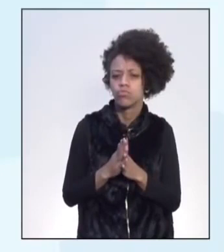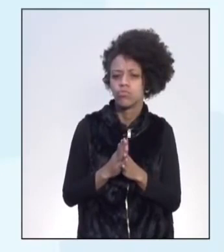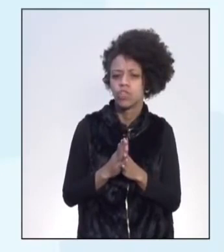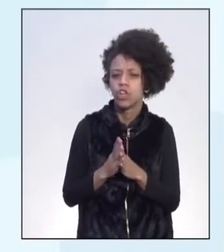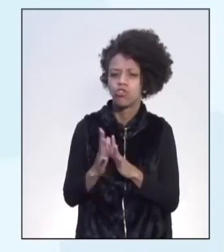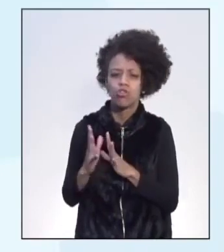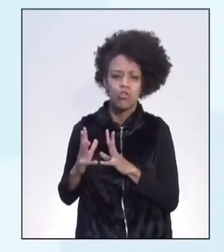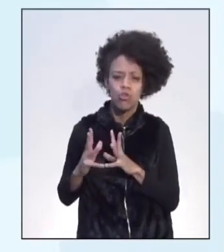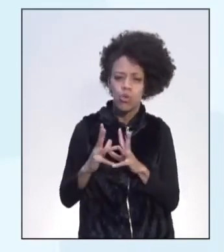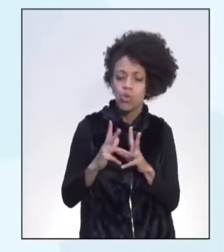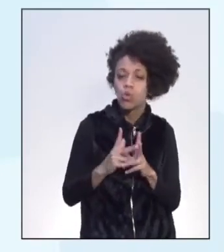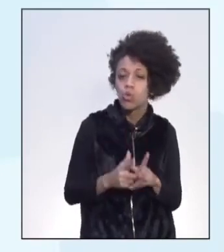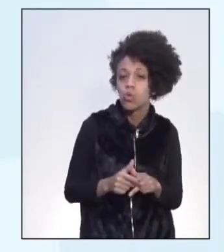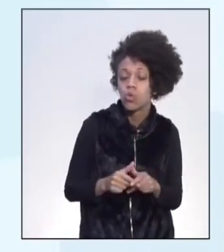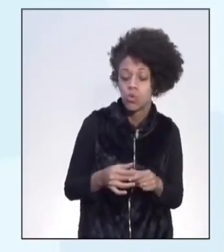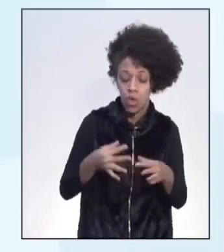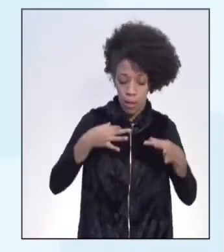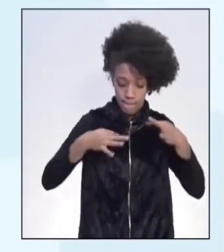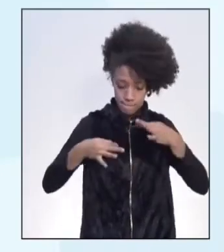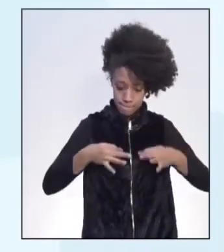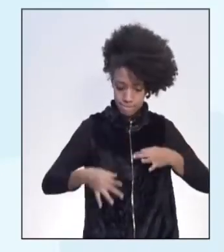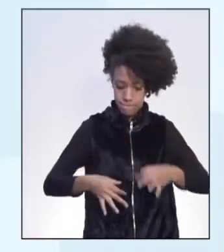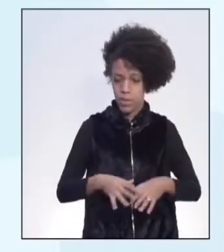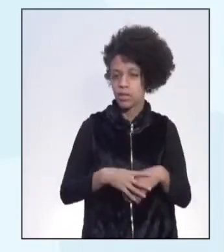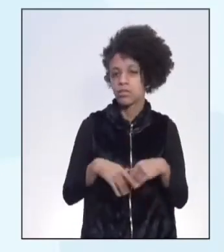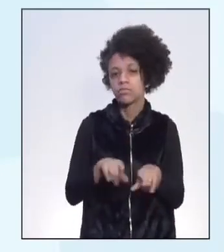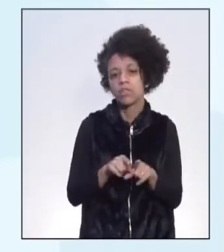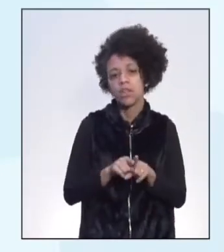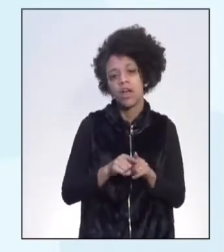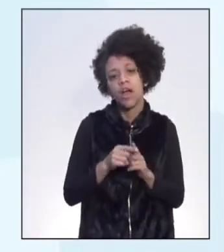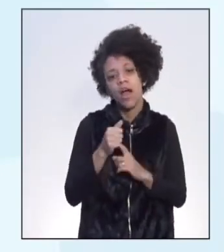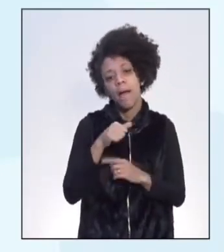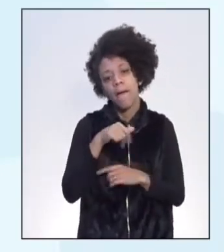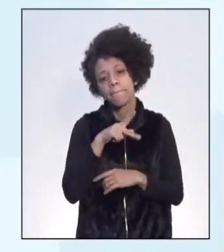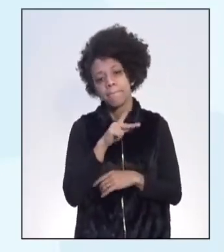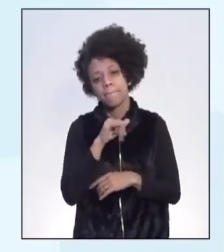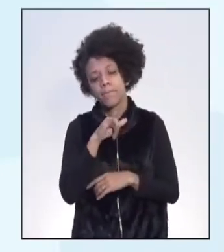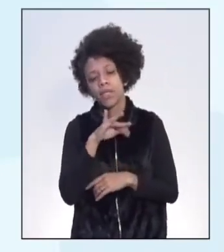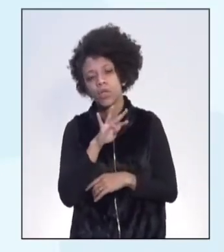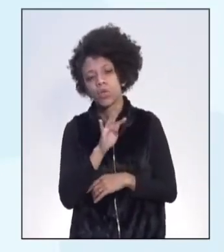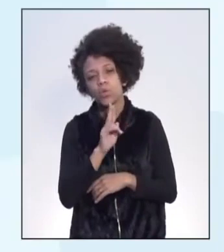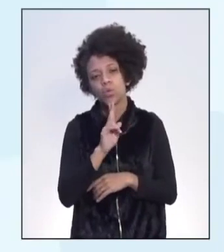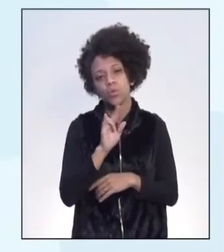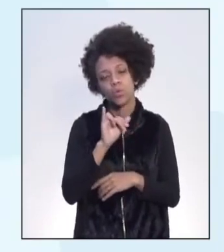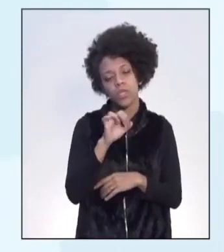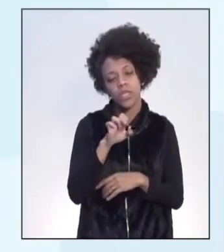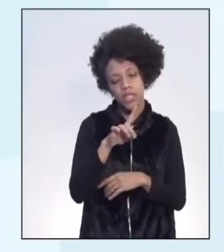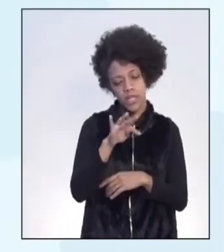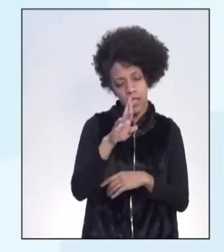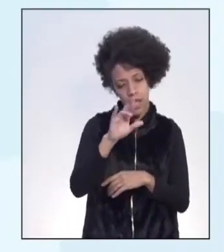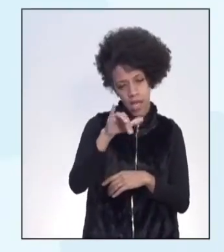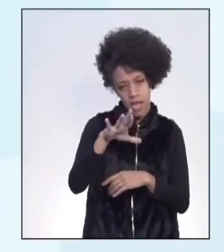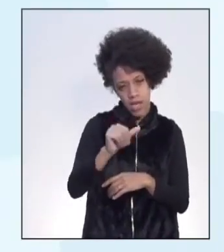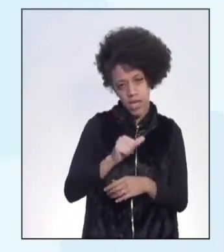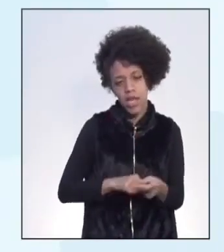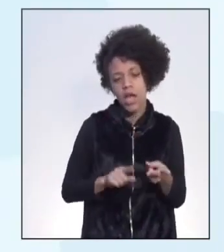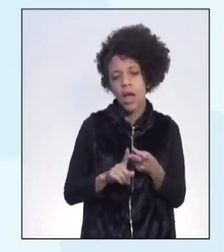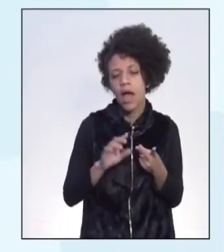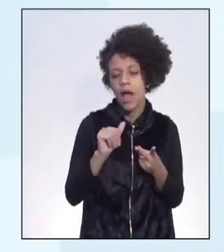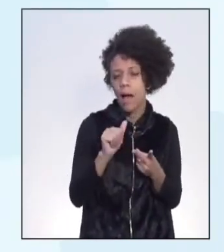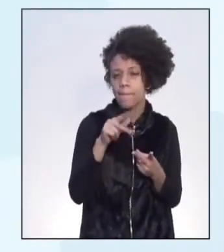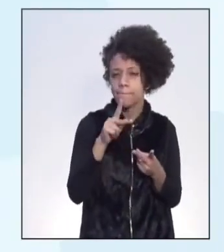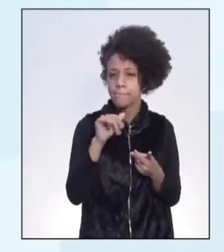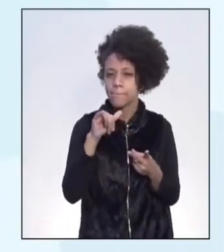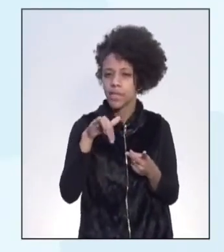as glândulas, né? Então eu falei um pouquinho aqui da pituitária, que seria a glândula mestra, né? Da pineal,